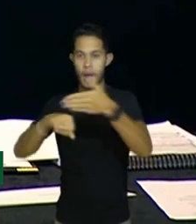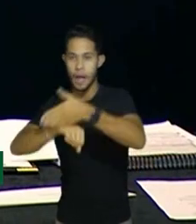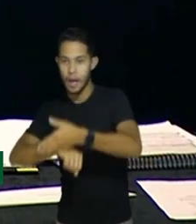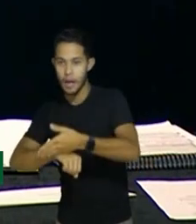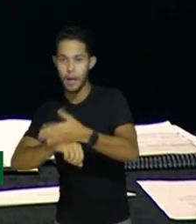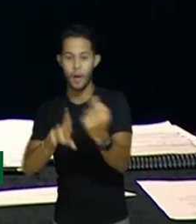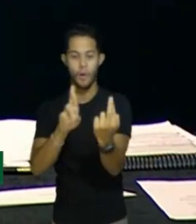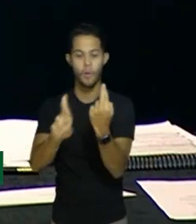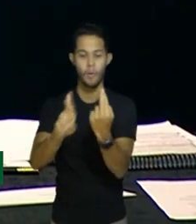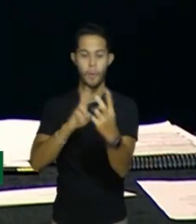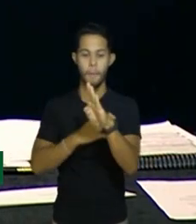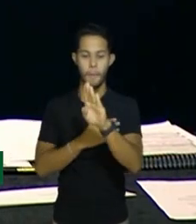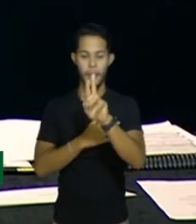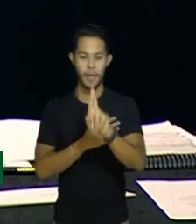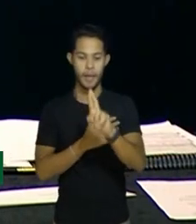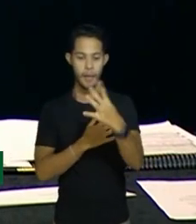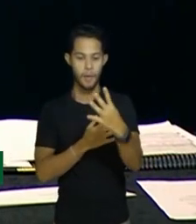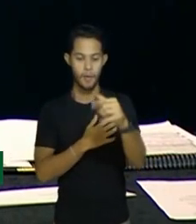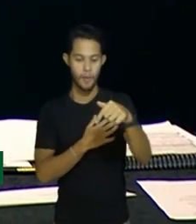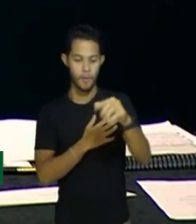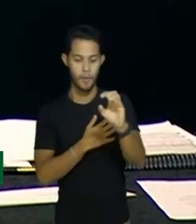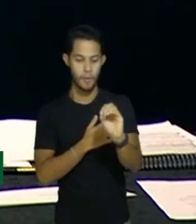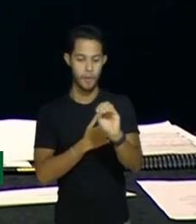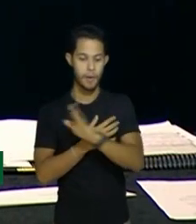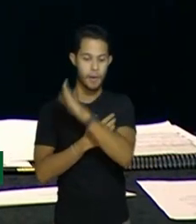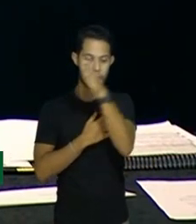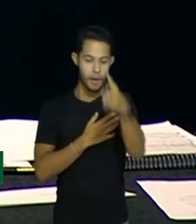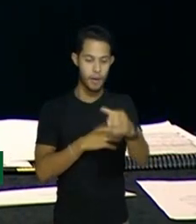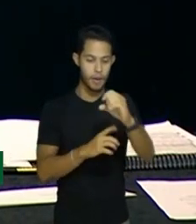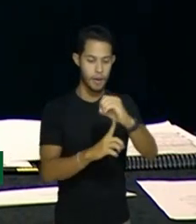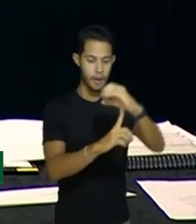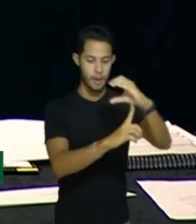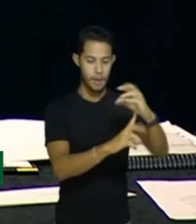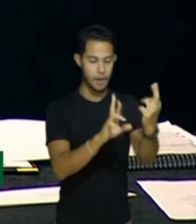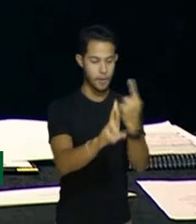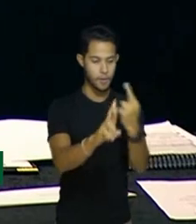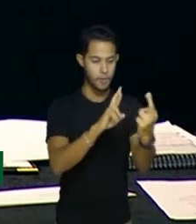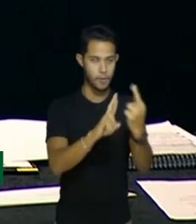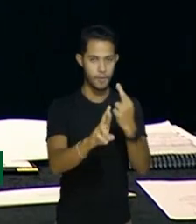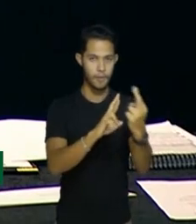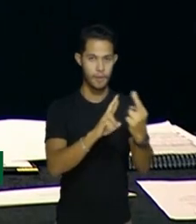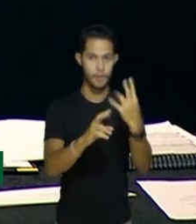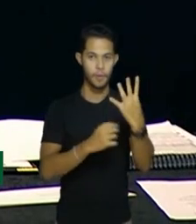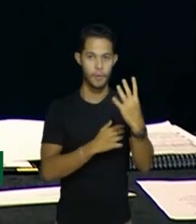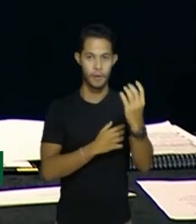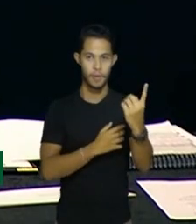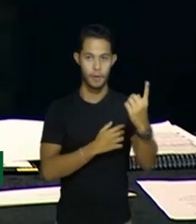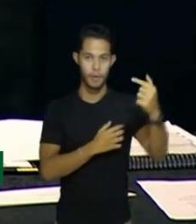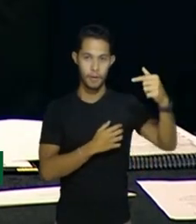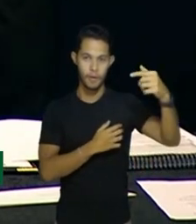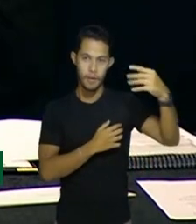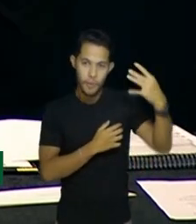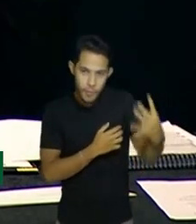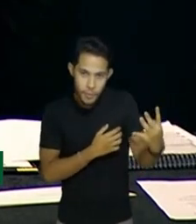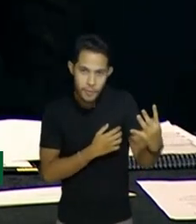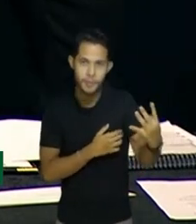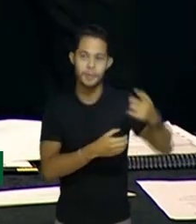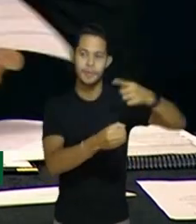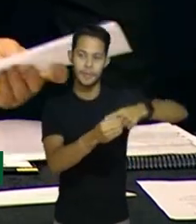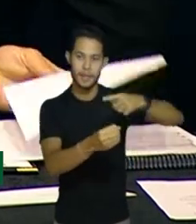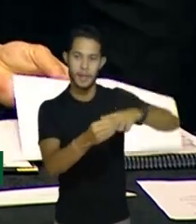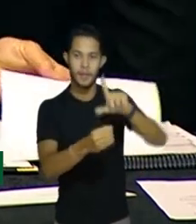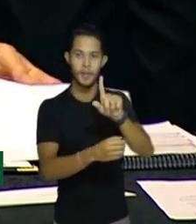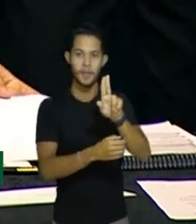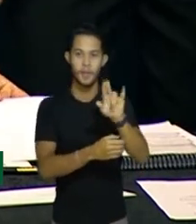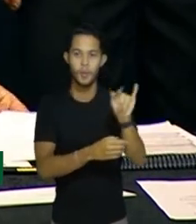rodovia BR-470 para a rodovia SC-414, sentido ao município de Luiz Alves, em discussão. Não